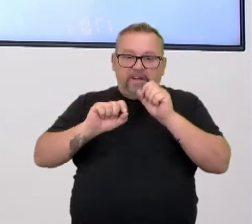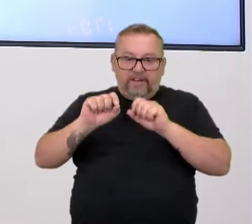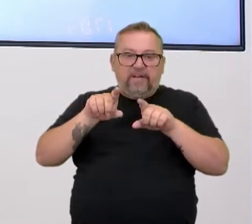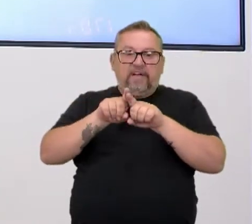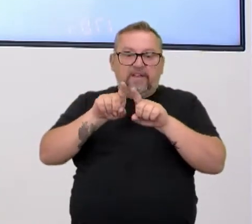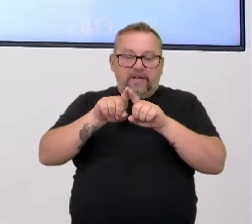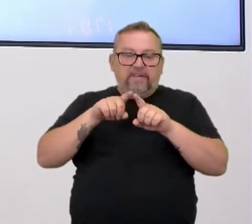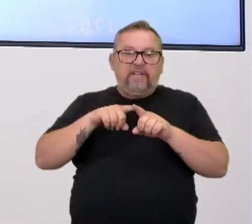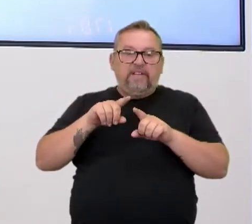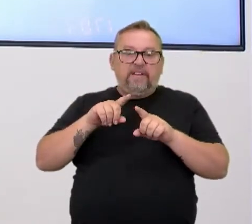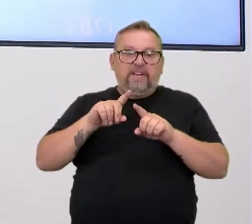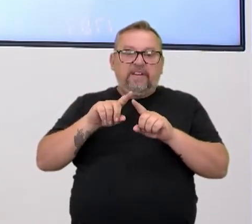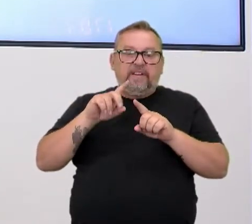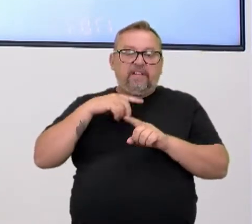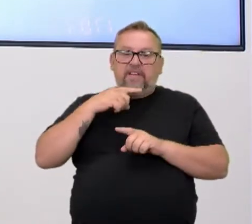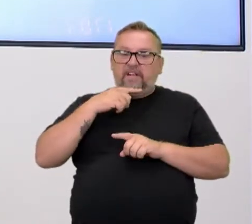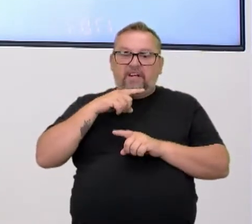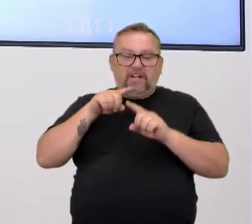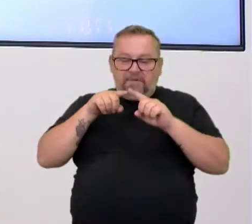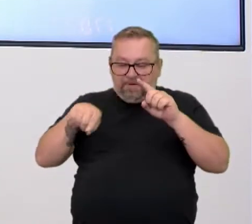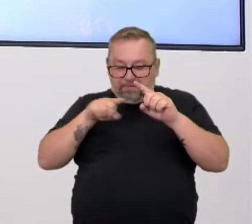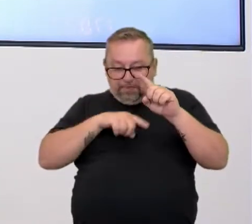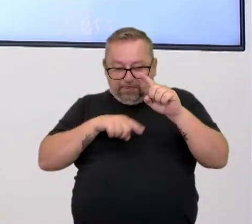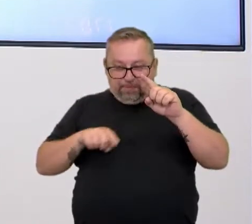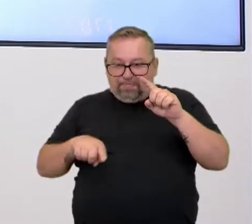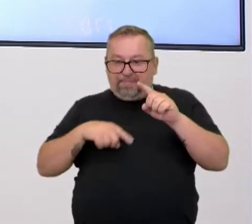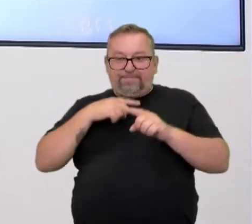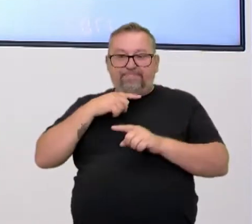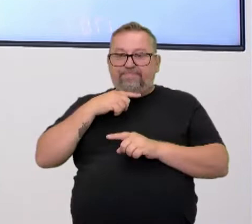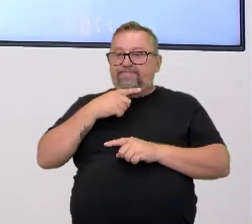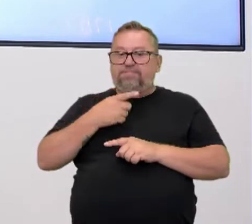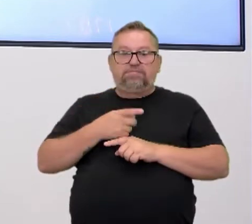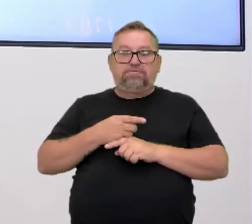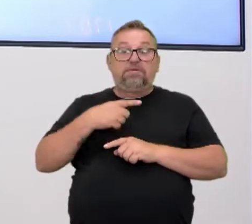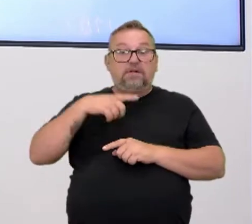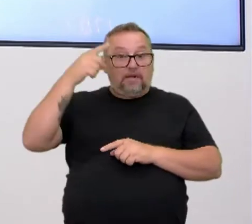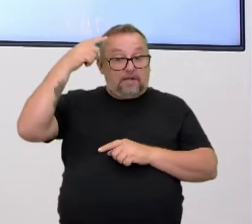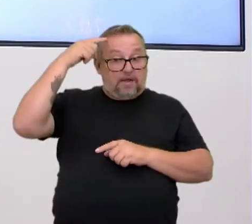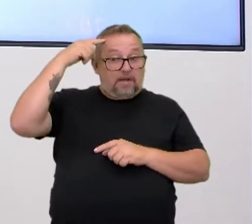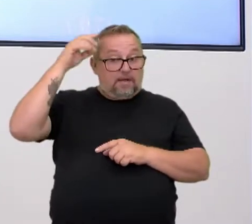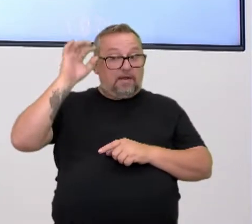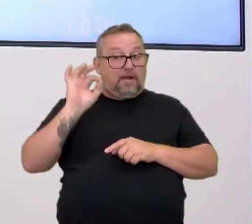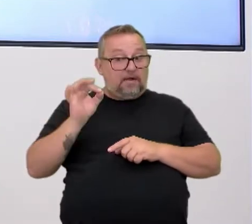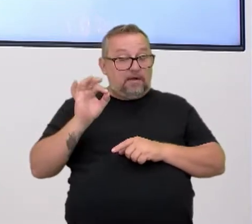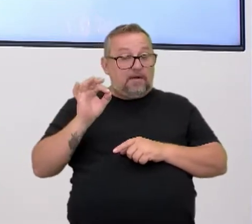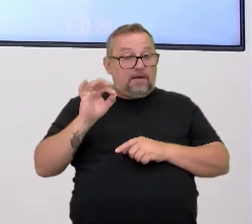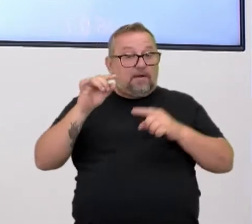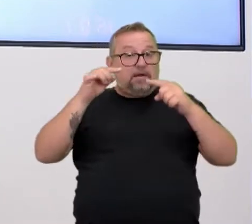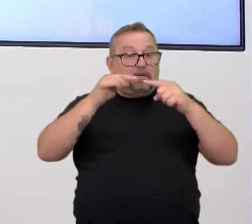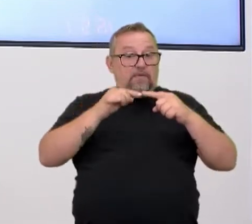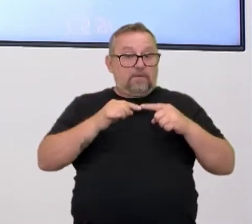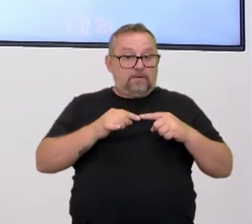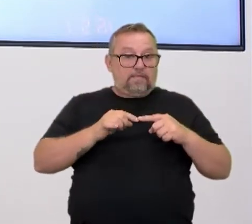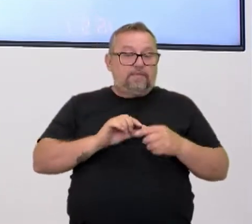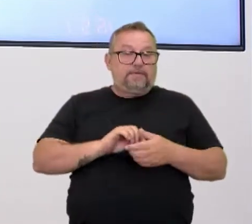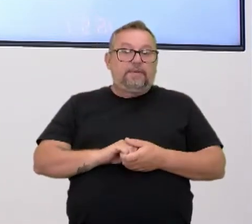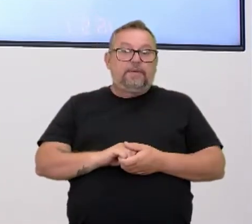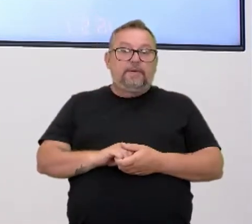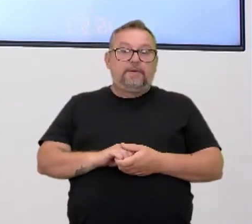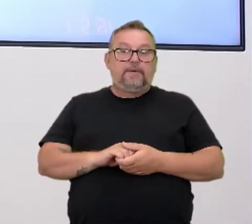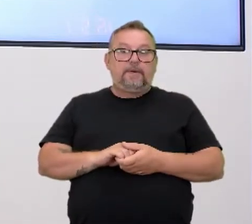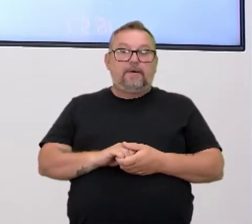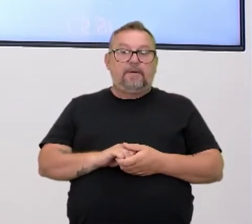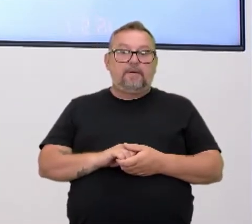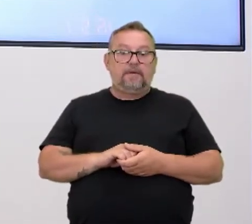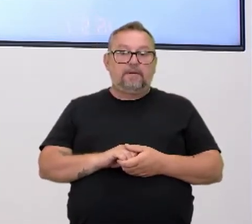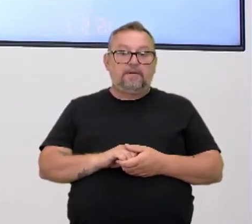Esses conectores, não adianta ficar só puxando os conectores sem ter a ideia e sem ter como preparar isso. Então, aí